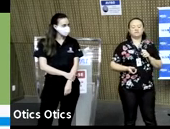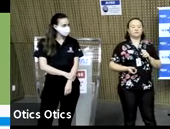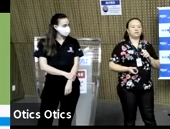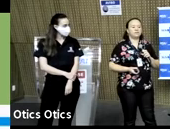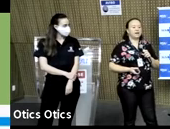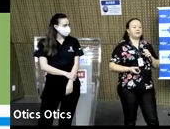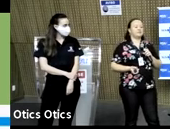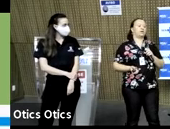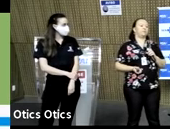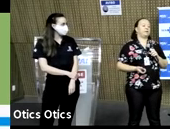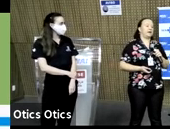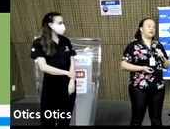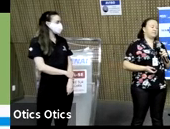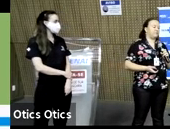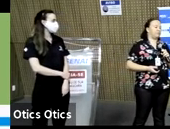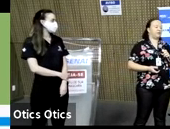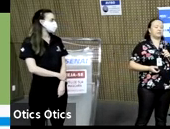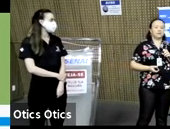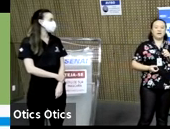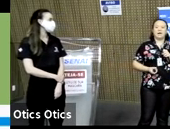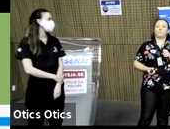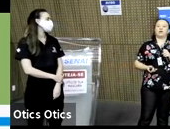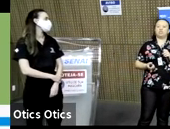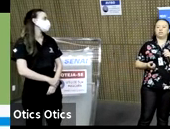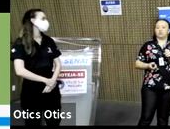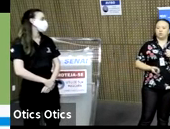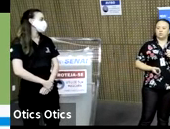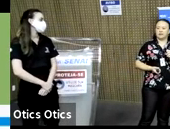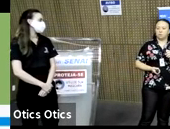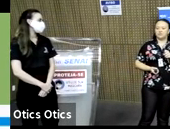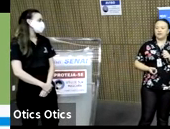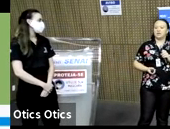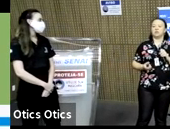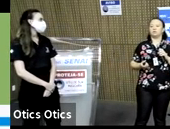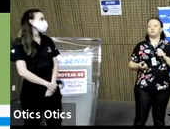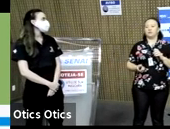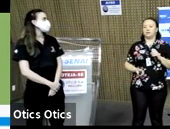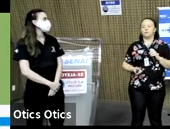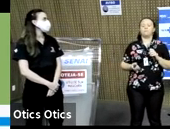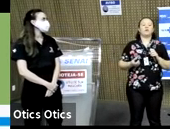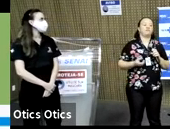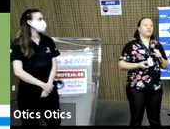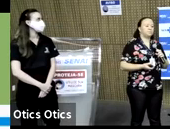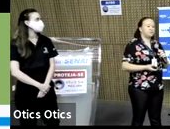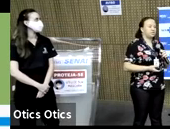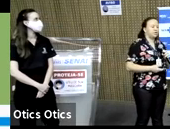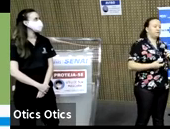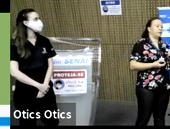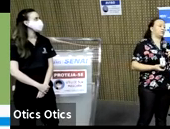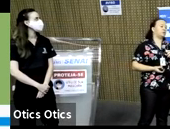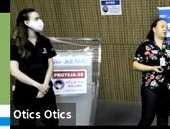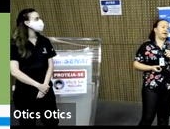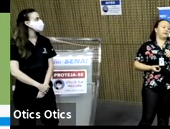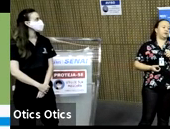Algumas solicitações que ainda estão pendentes, devolvidas, é porque a gente entrou em contato com o paciente, não conseguiu, fez busca ativa,